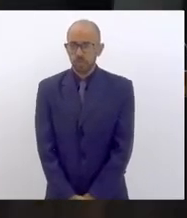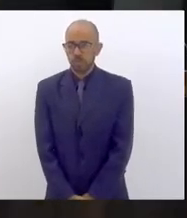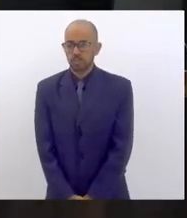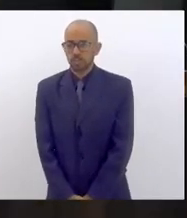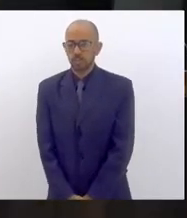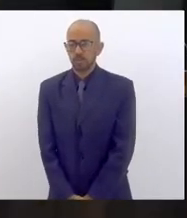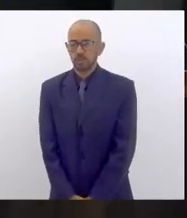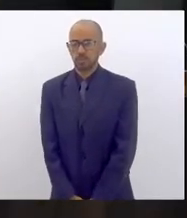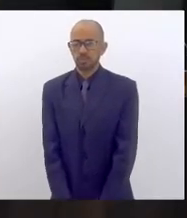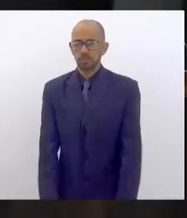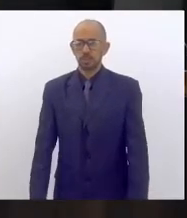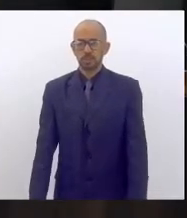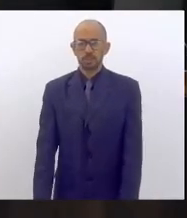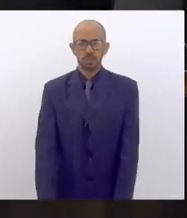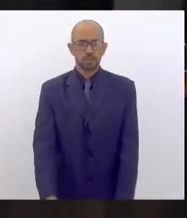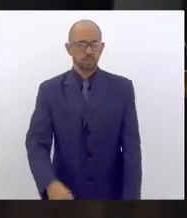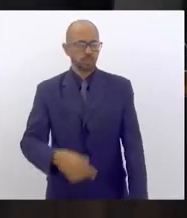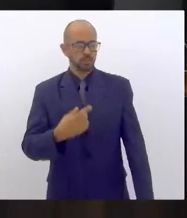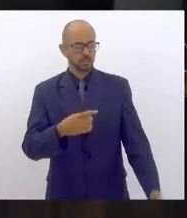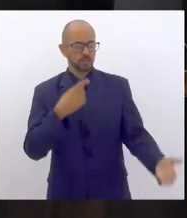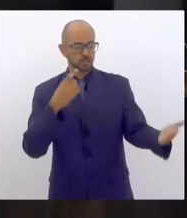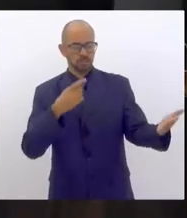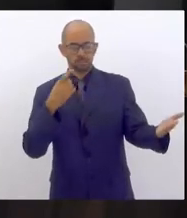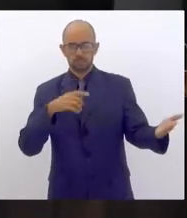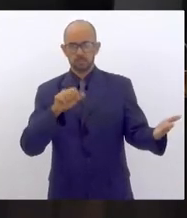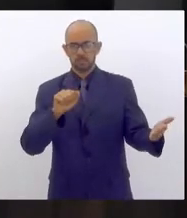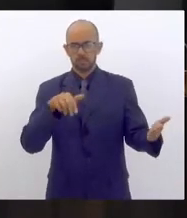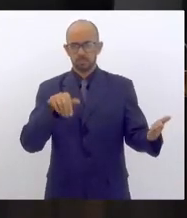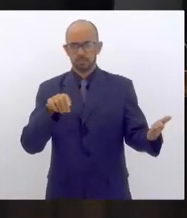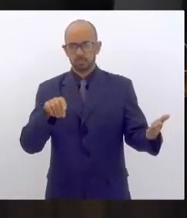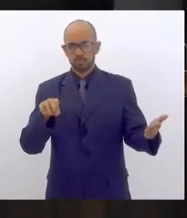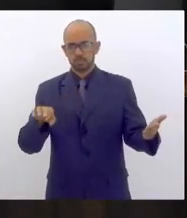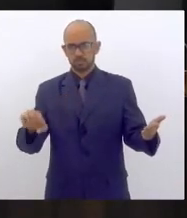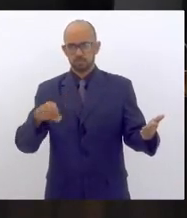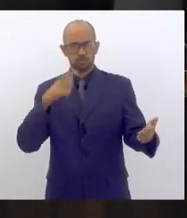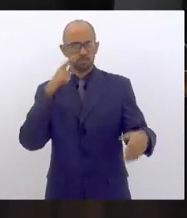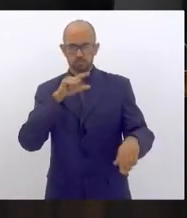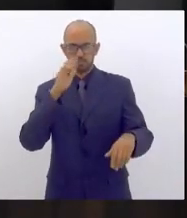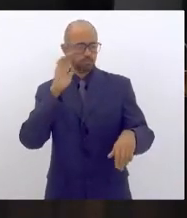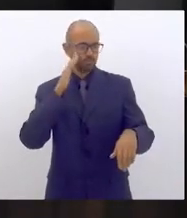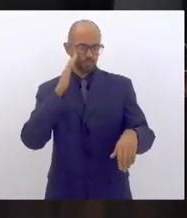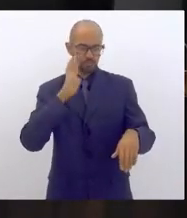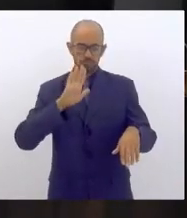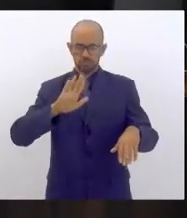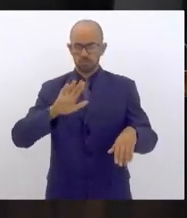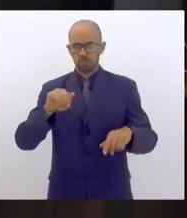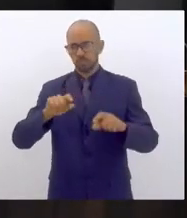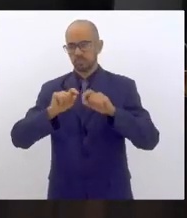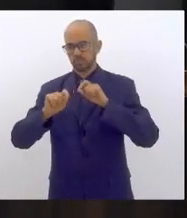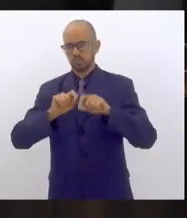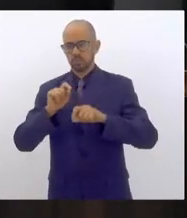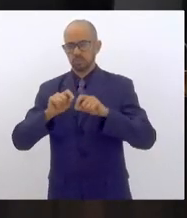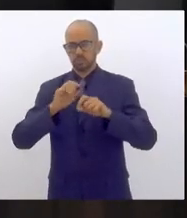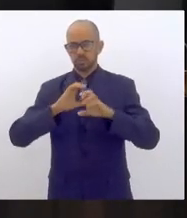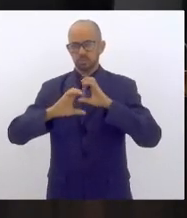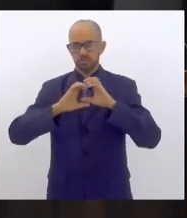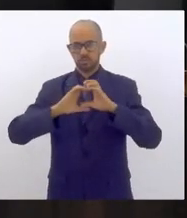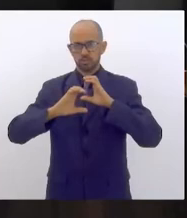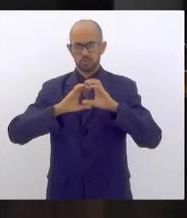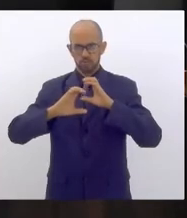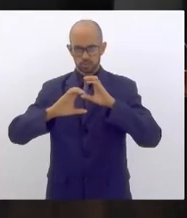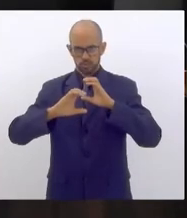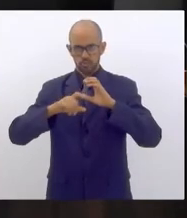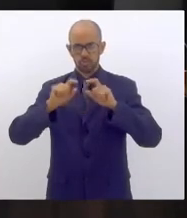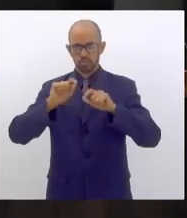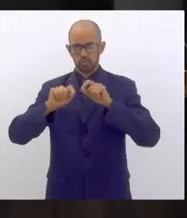Deputado Alexandre, aqui chegou com muito truncado as suas palavras. Mas a gente discutiu no Colégio Líderes e o acordo que